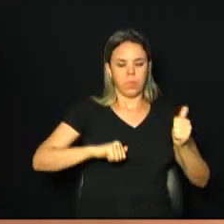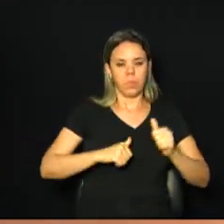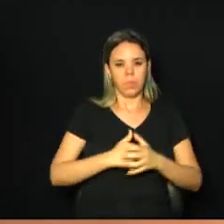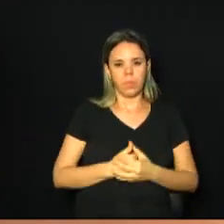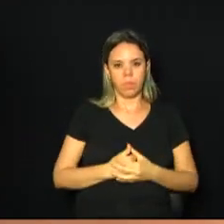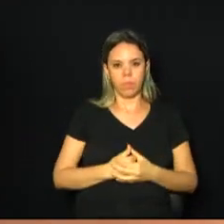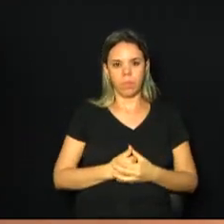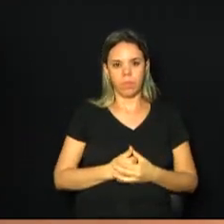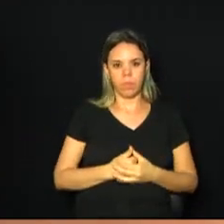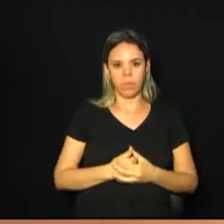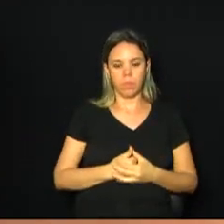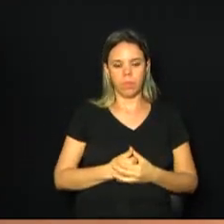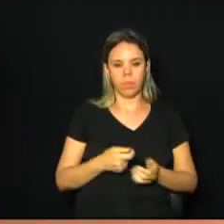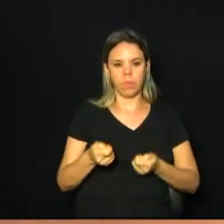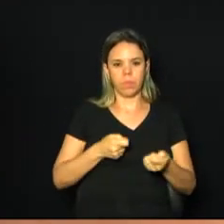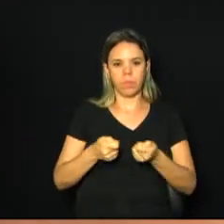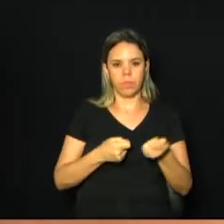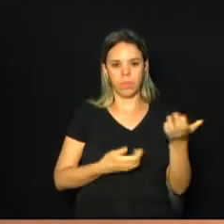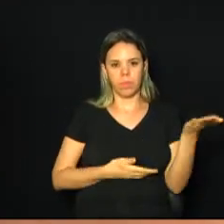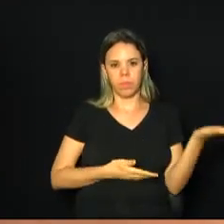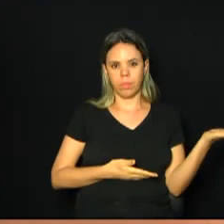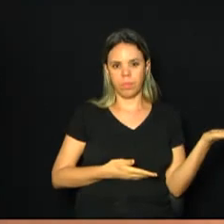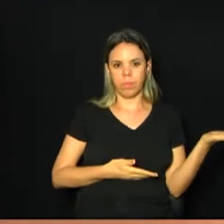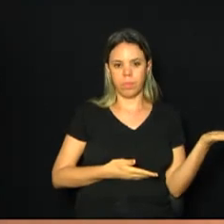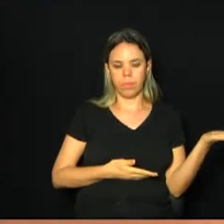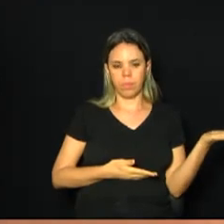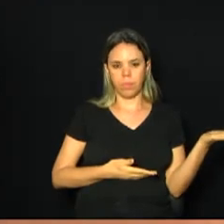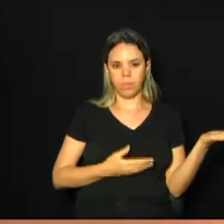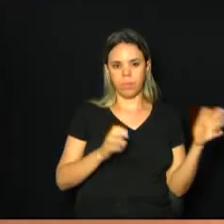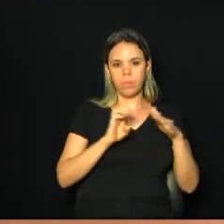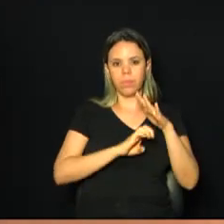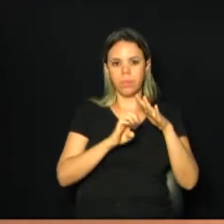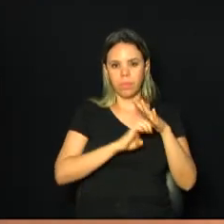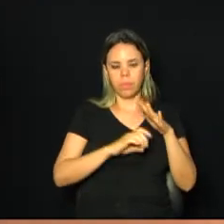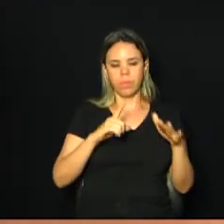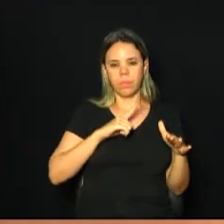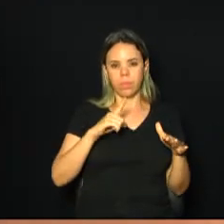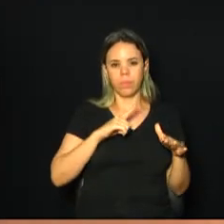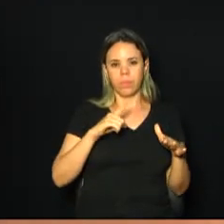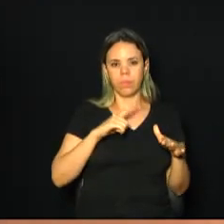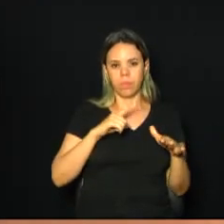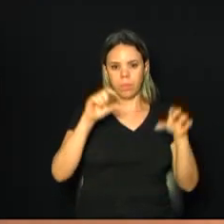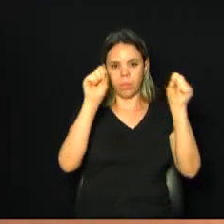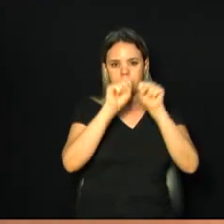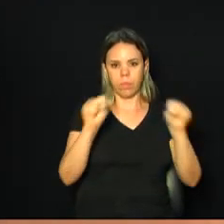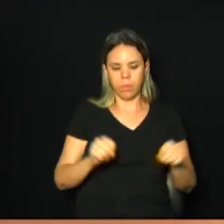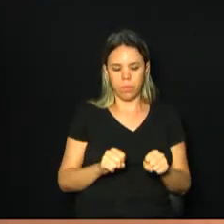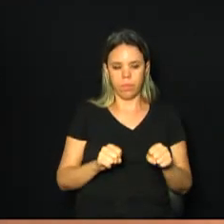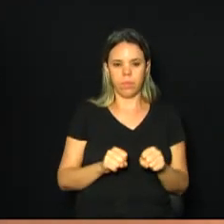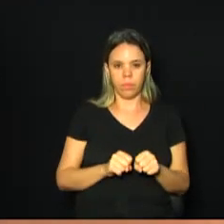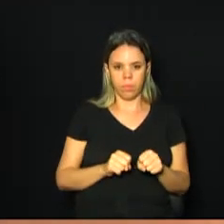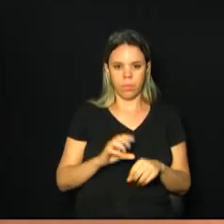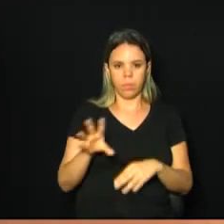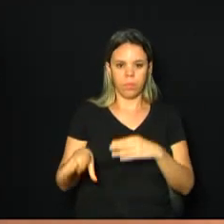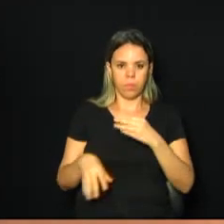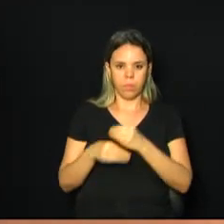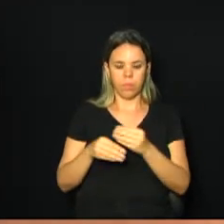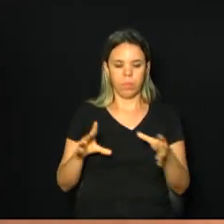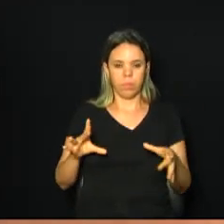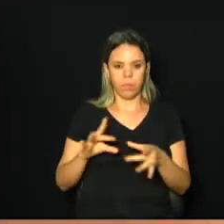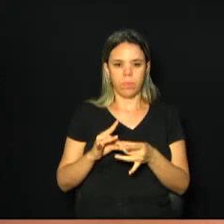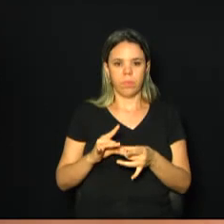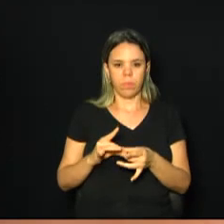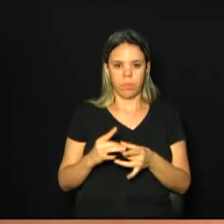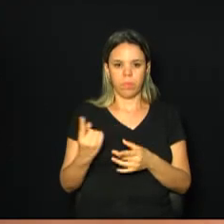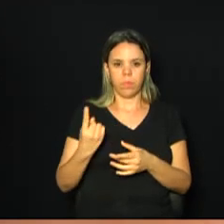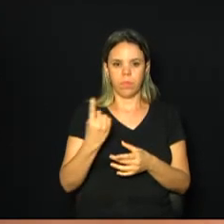como que se dará o controle disso? Cada empresa vai ter que ter o seu sistema e como se integra o sistema de